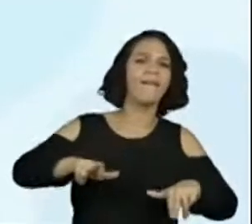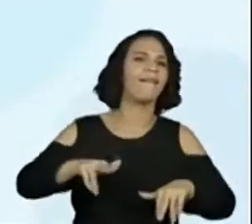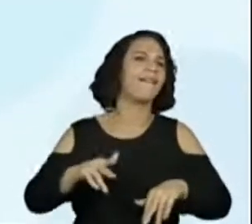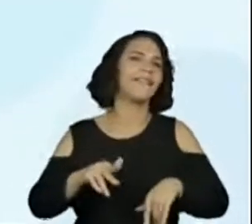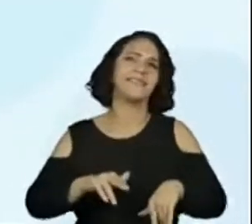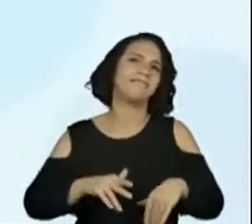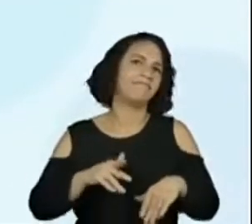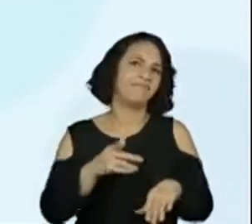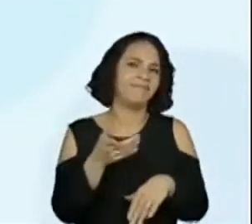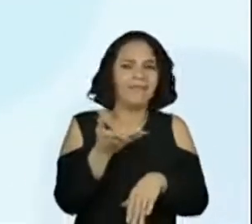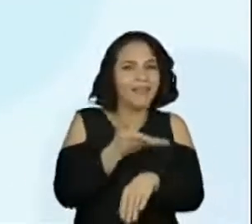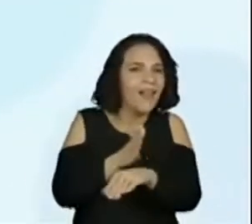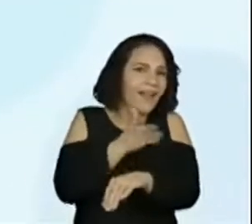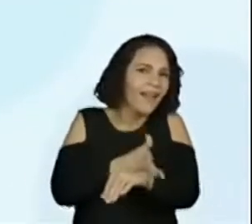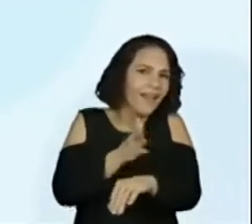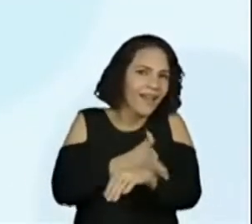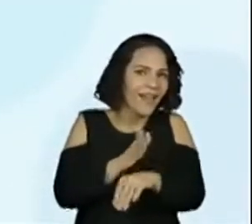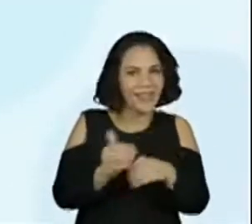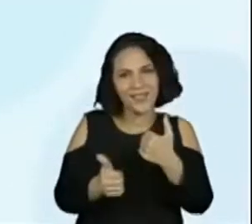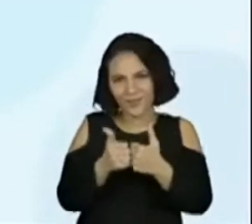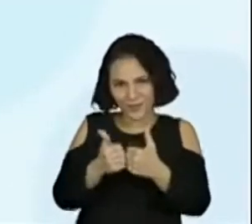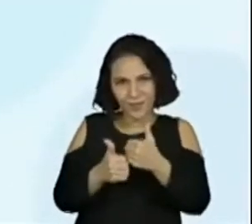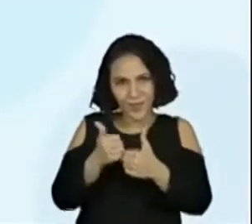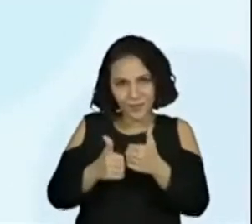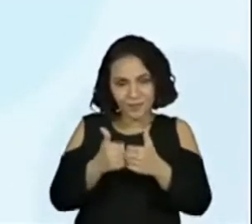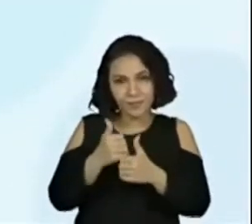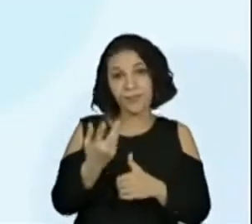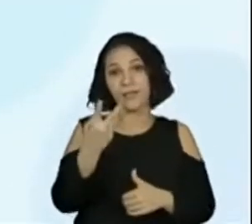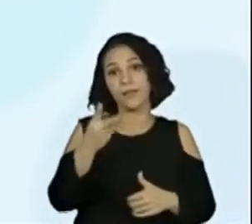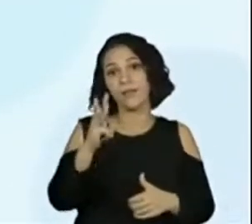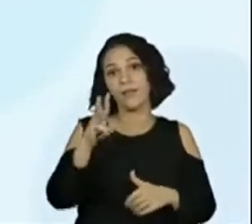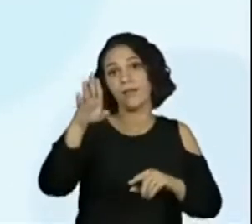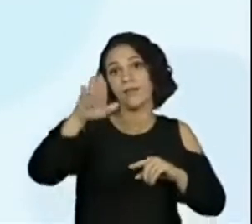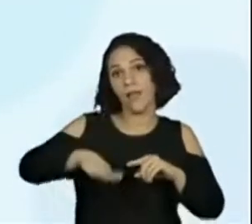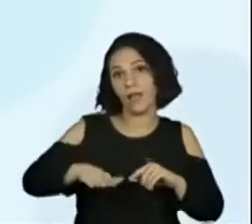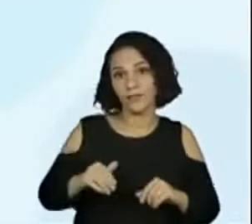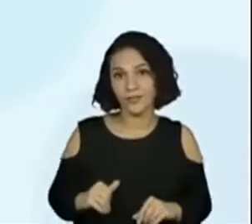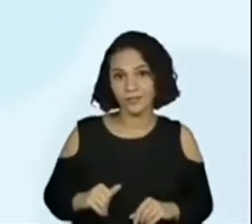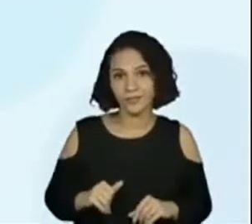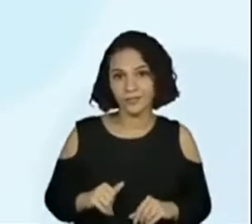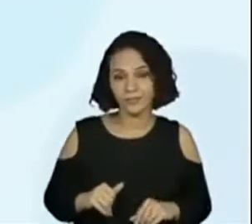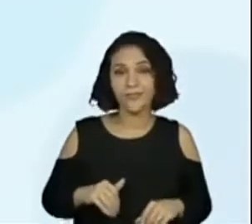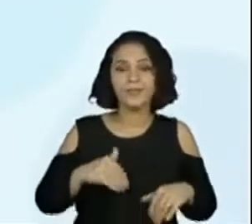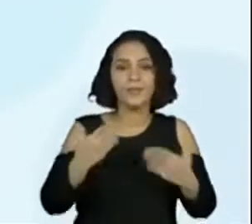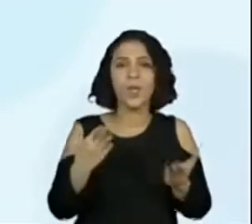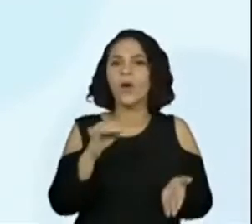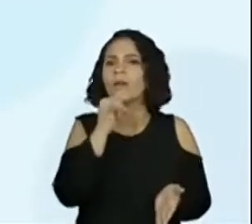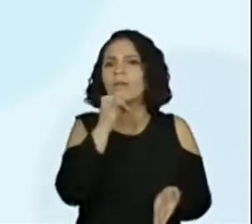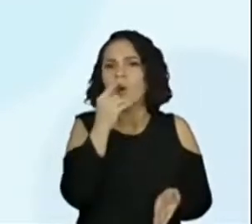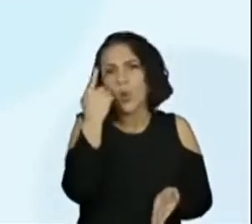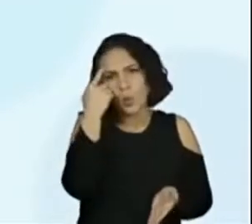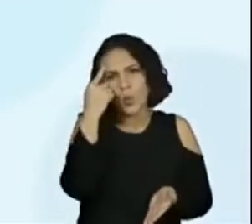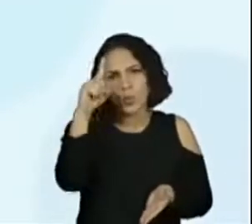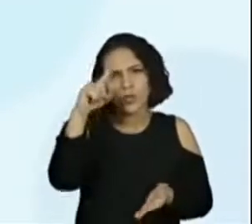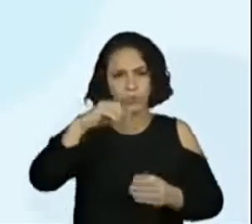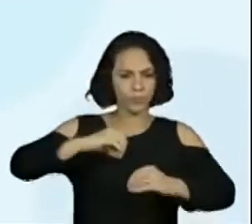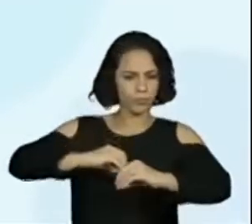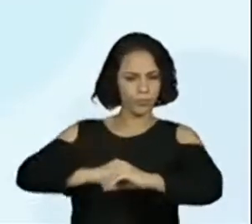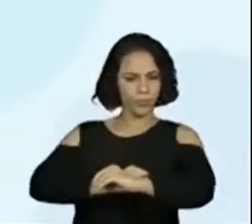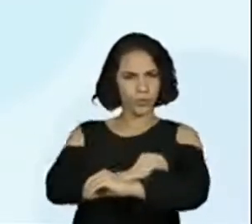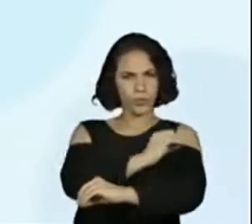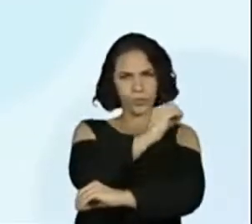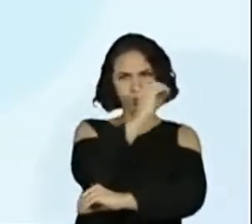treino, tá? Às 3 horas da tarde. Como o dia tem 24 horas, nós